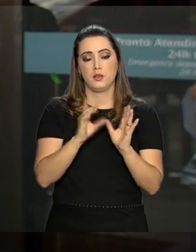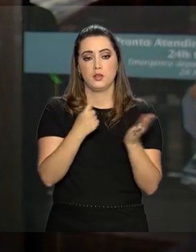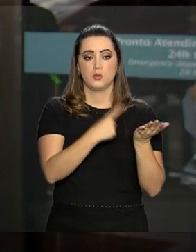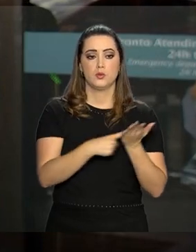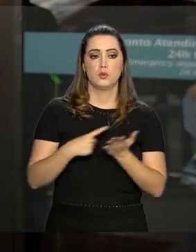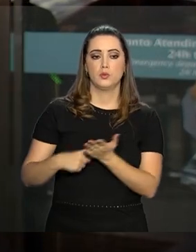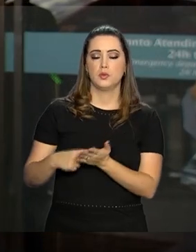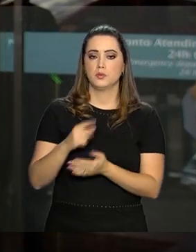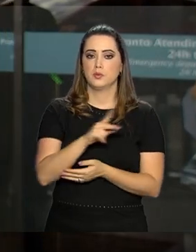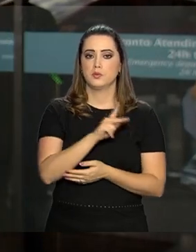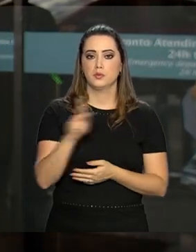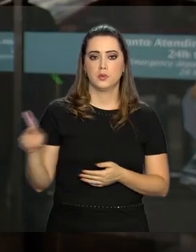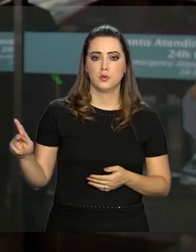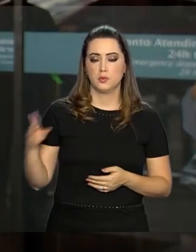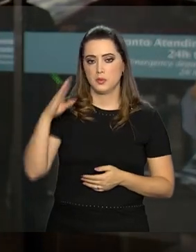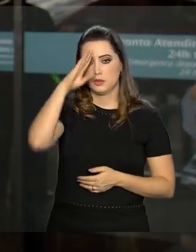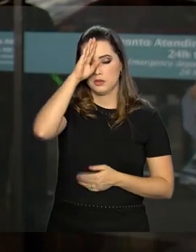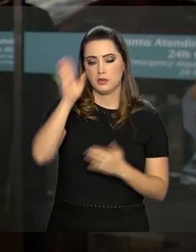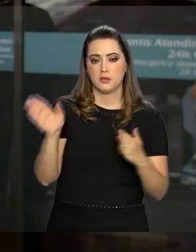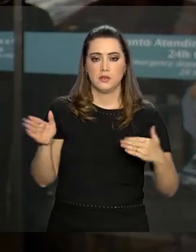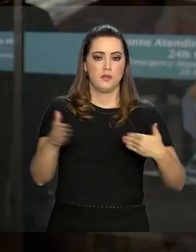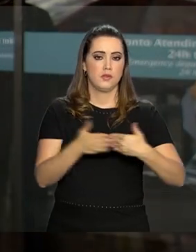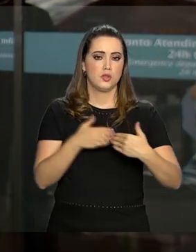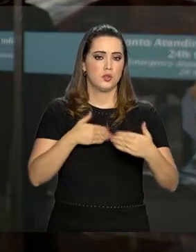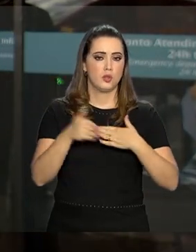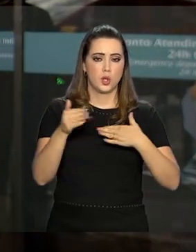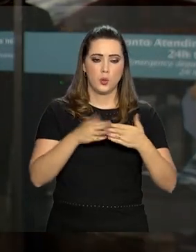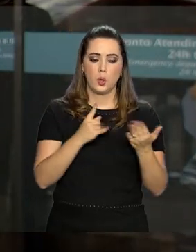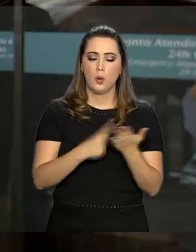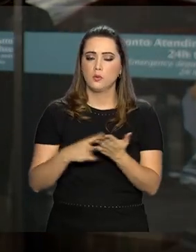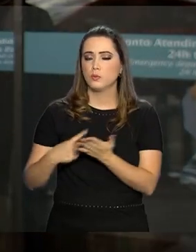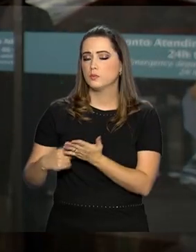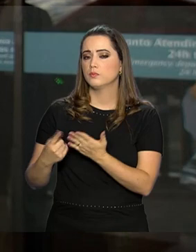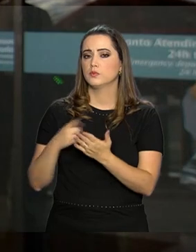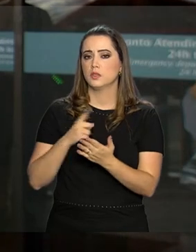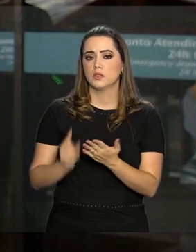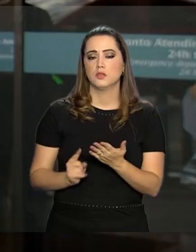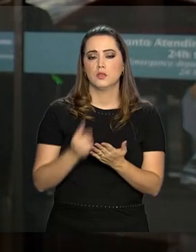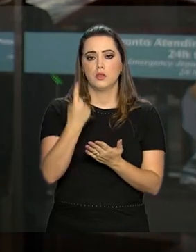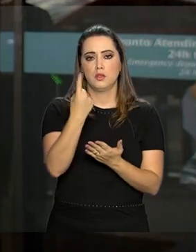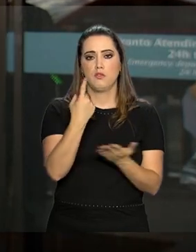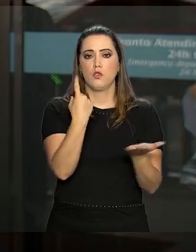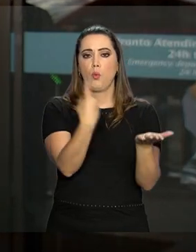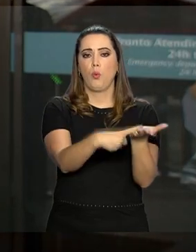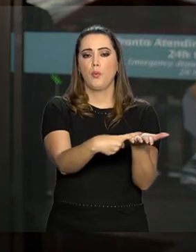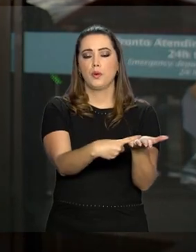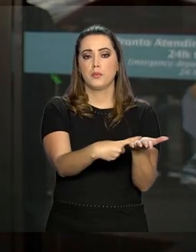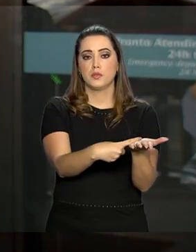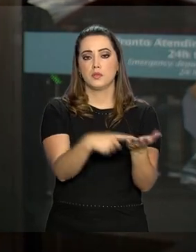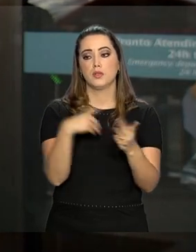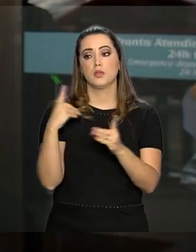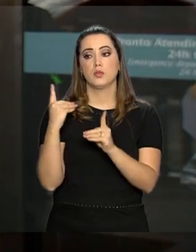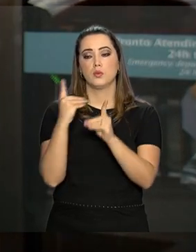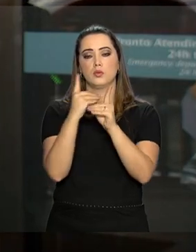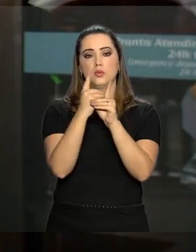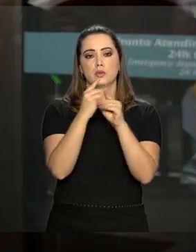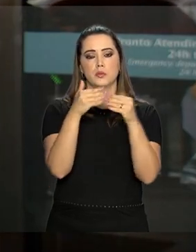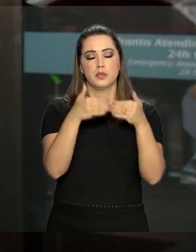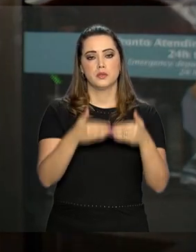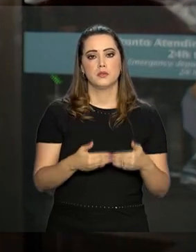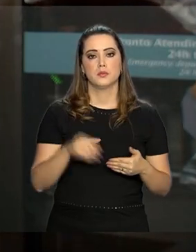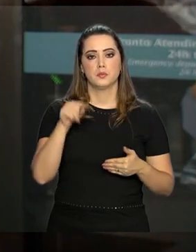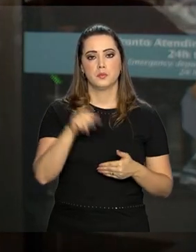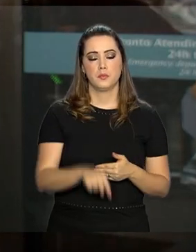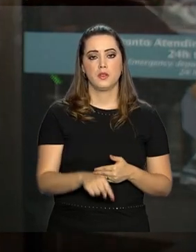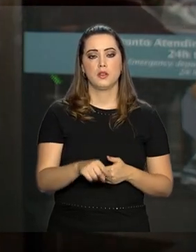agenda do presidente, que estava restrita a qualquer tipo de compromisso, recebeu um compromisso, que foi um encontro presencial aqui no